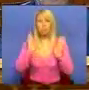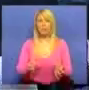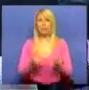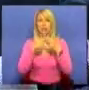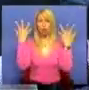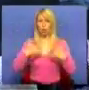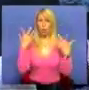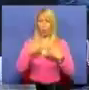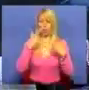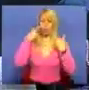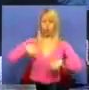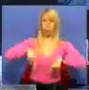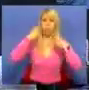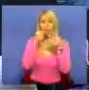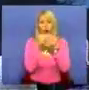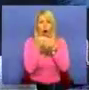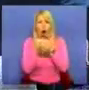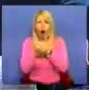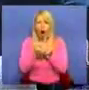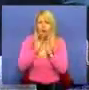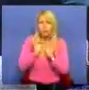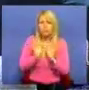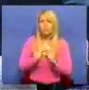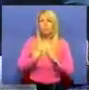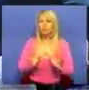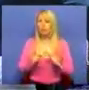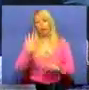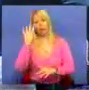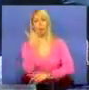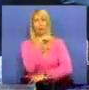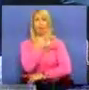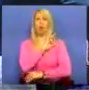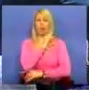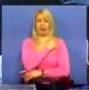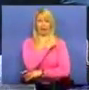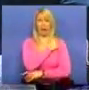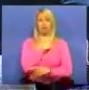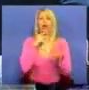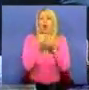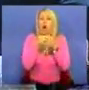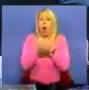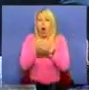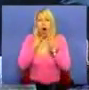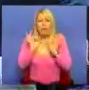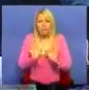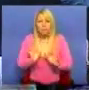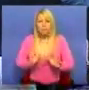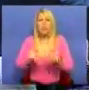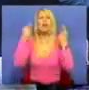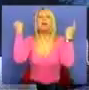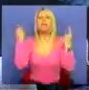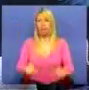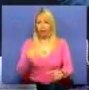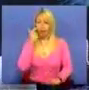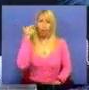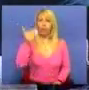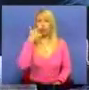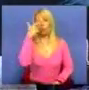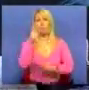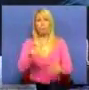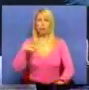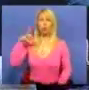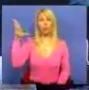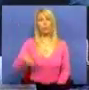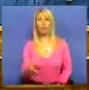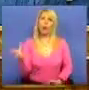digo, quando a casa está em ordem, isto é, o Estado tem as suas contas disciplinadas, o futuro dos portugueses está mais assegurado.